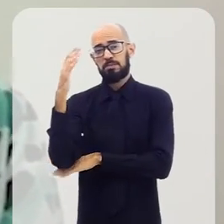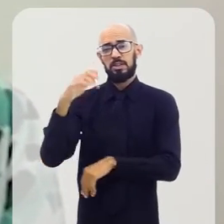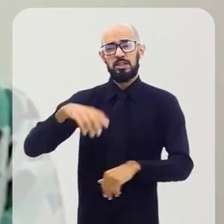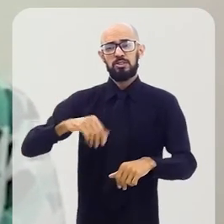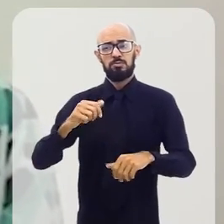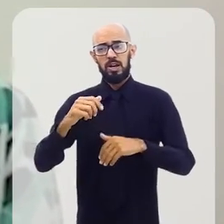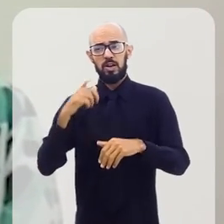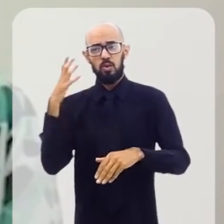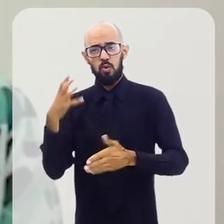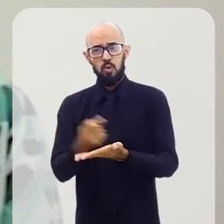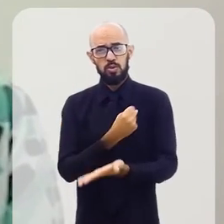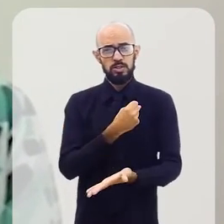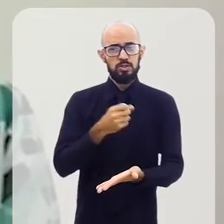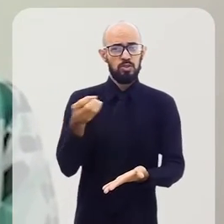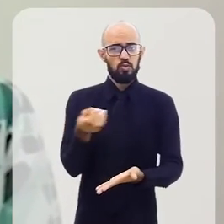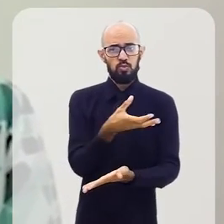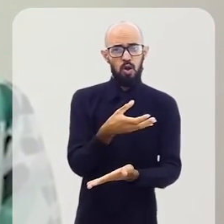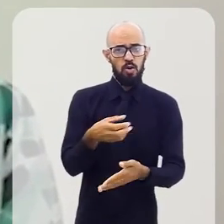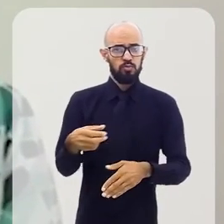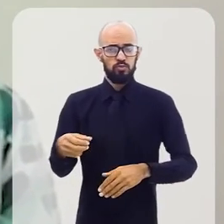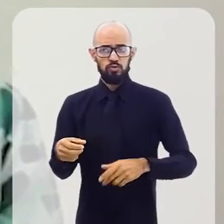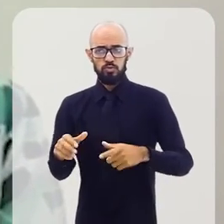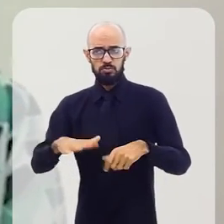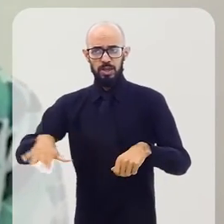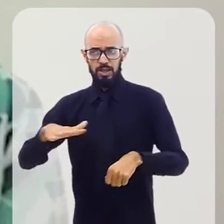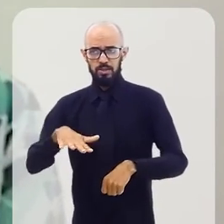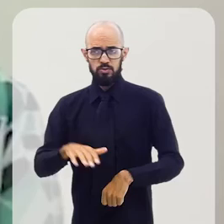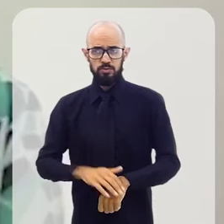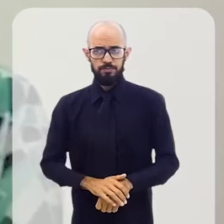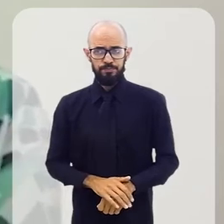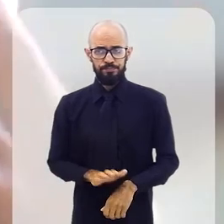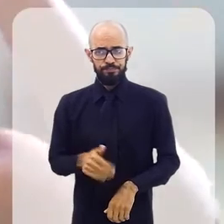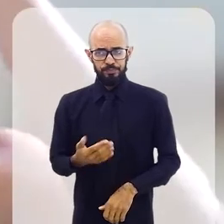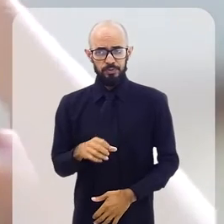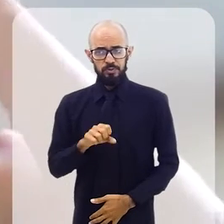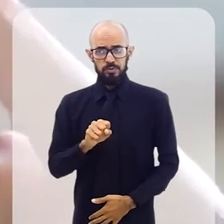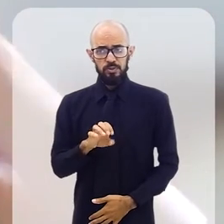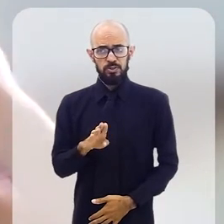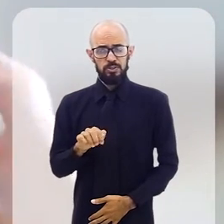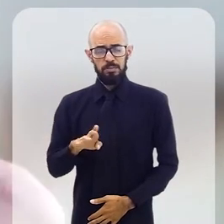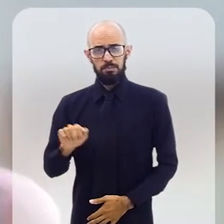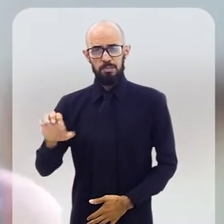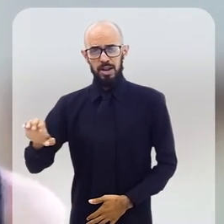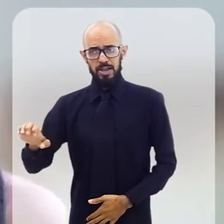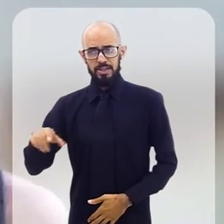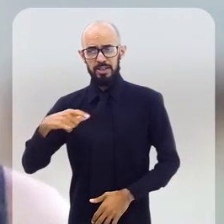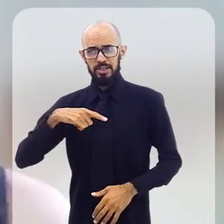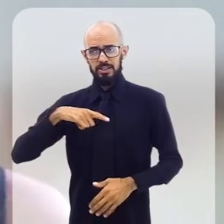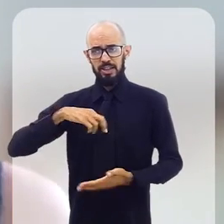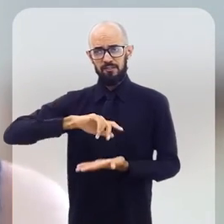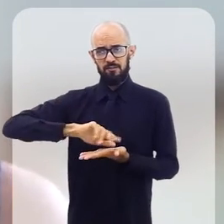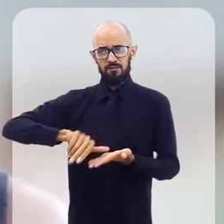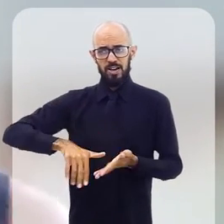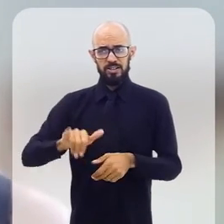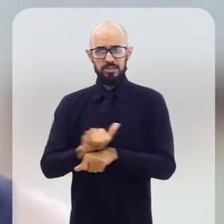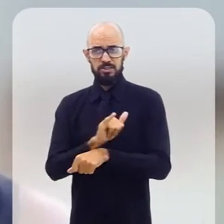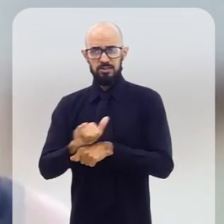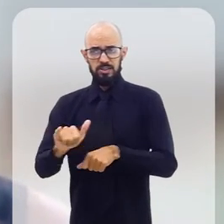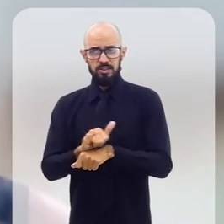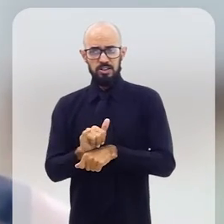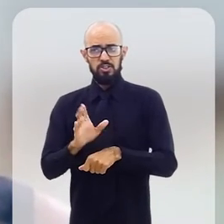sustentabilidade nesse setor para o desenvolvimento e para a conquista também de novos mercados? Não, o Sebrae ele já atua, né, em diversas